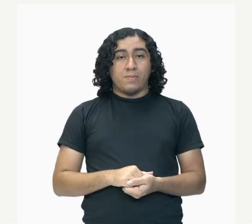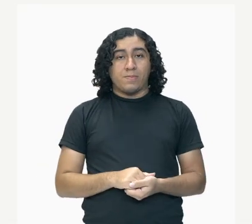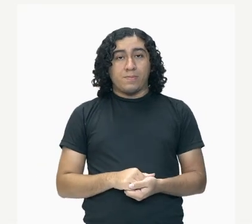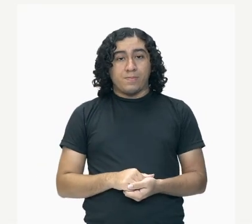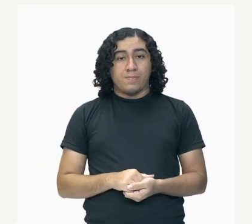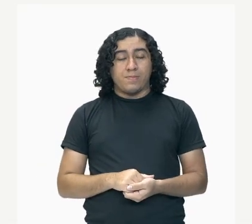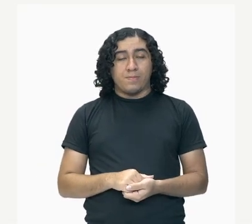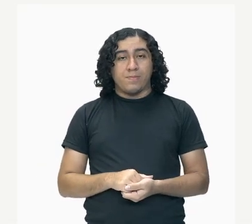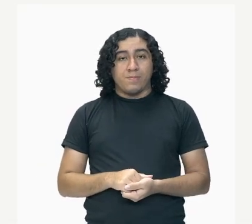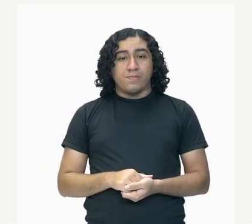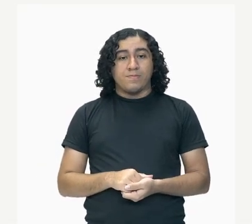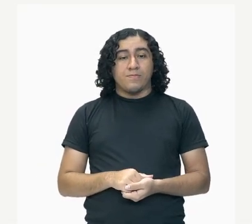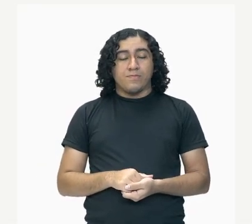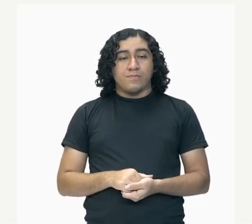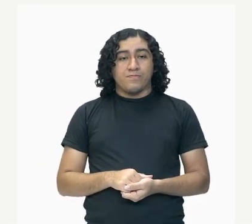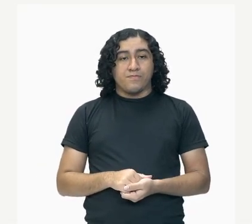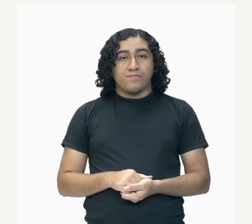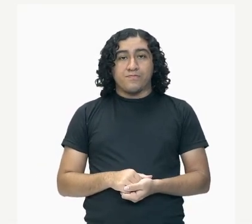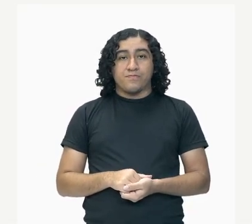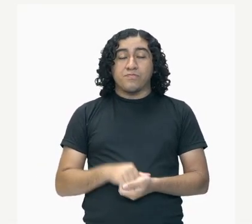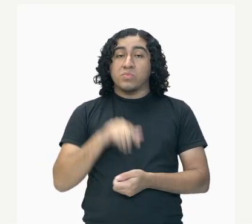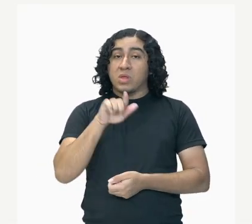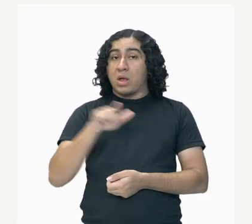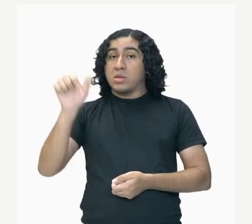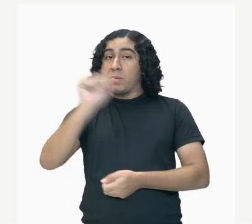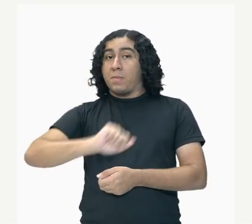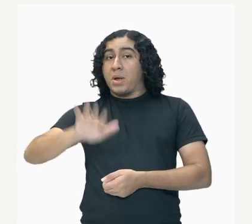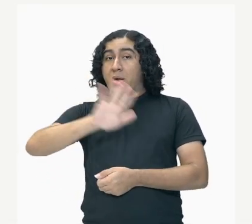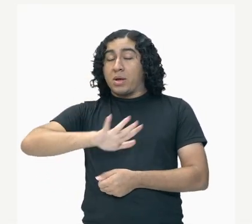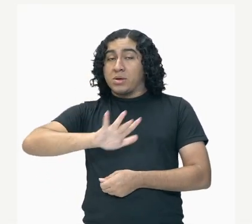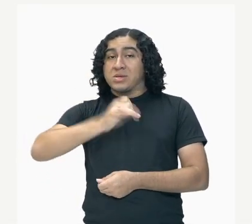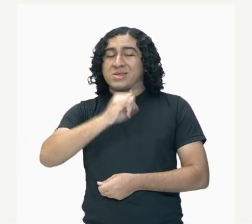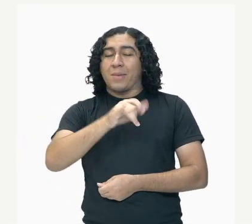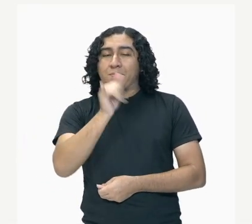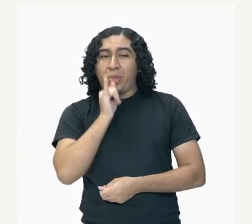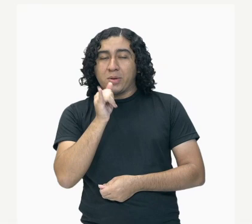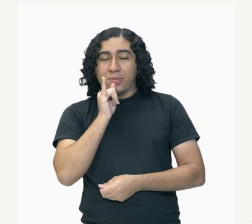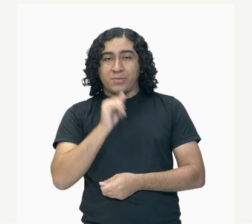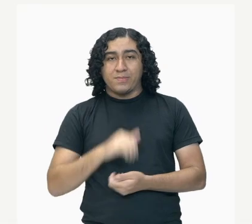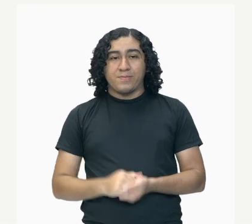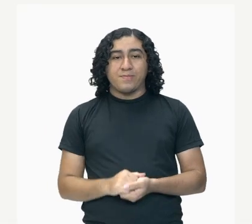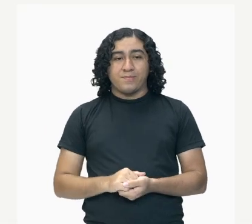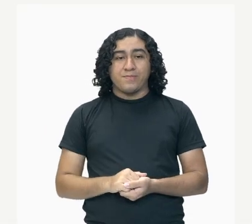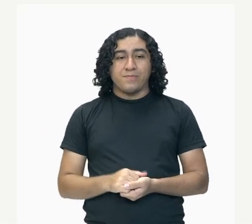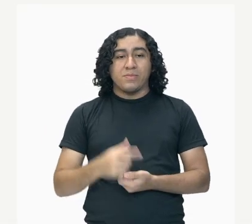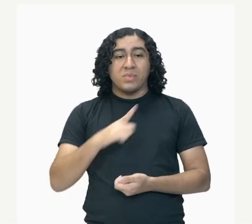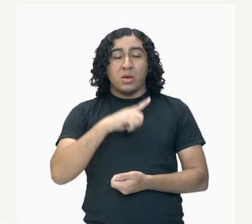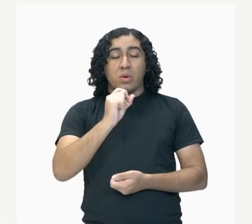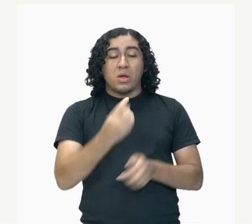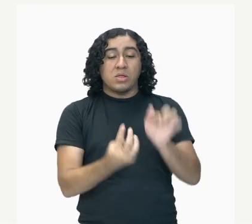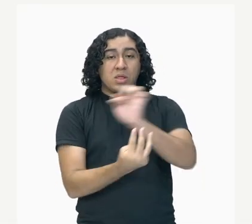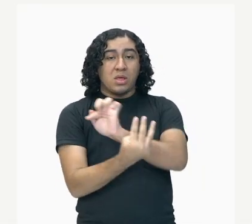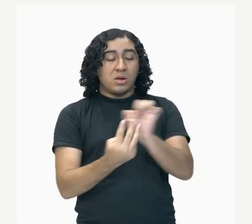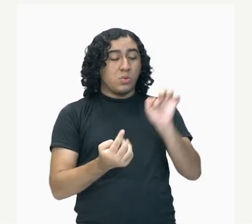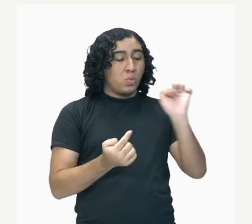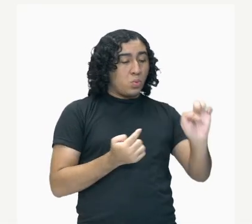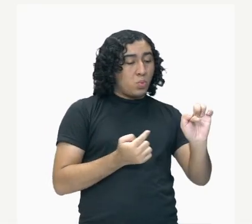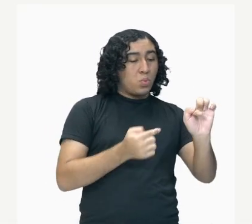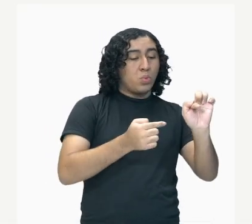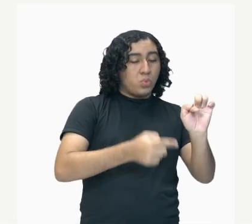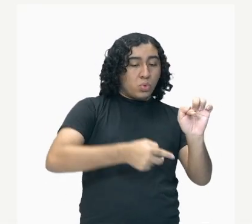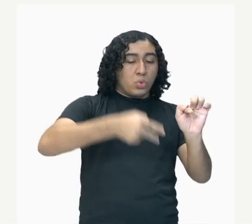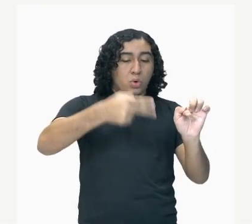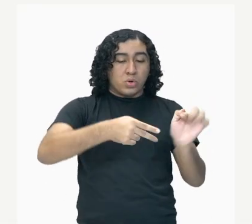eu tô vendo aqui que mostra ventres e nós se eu for contar eu vou contar três nós